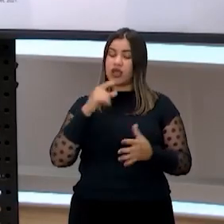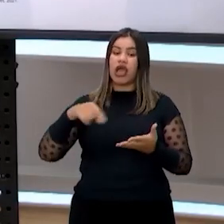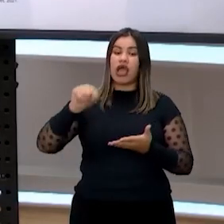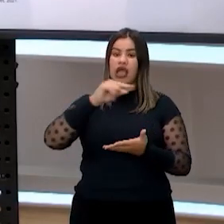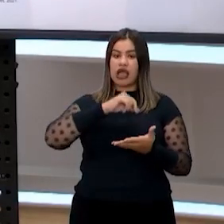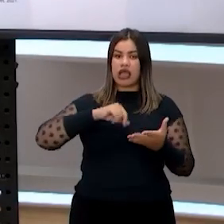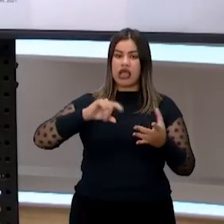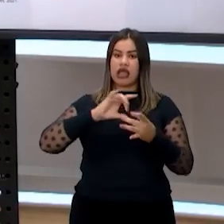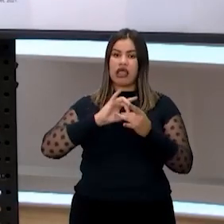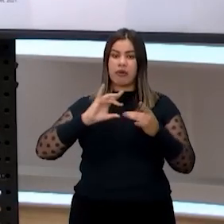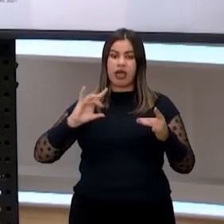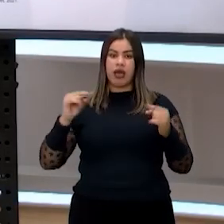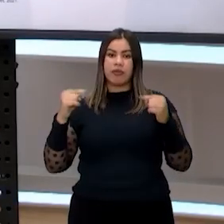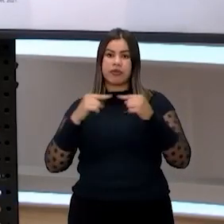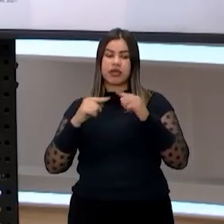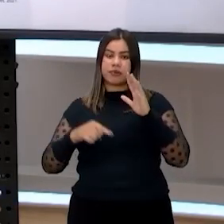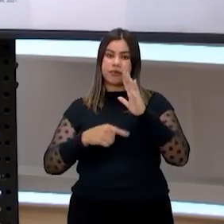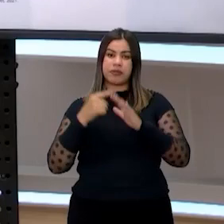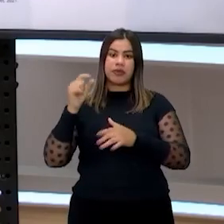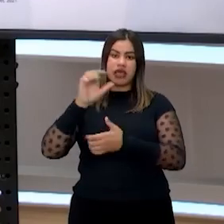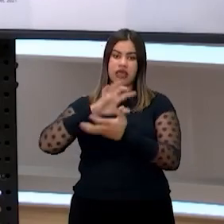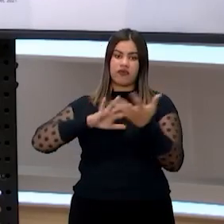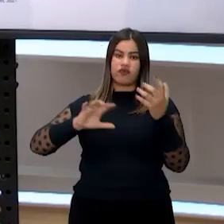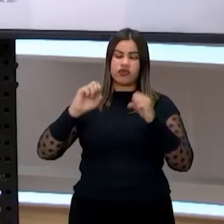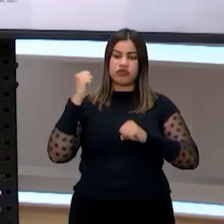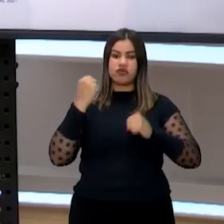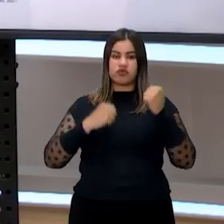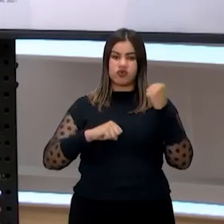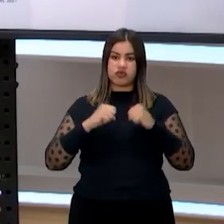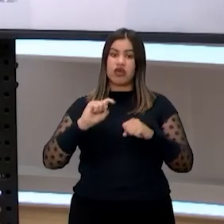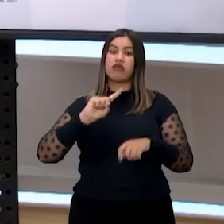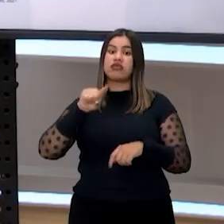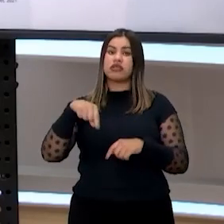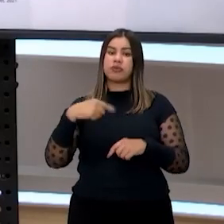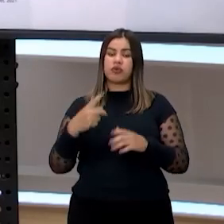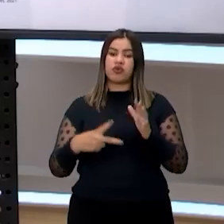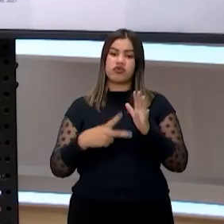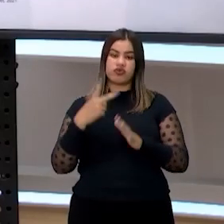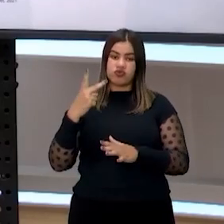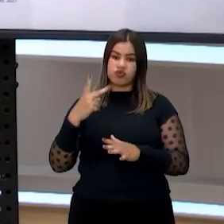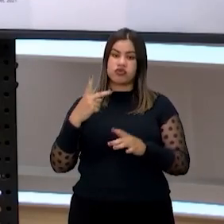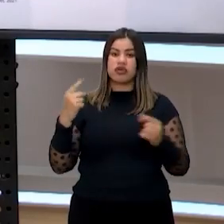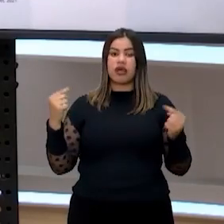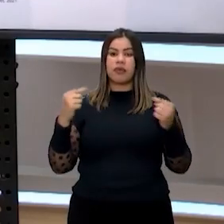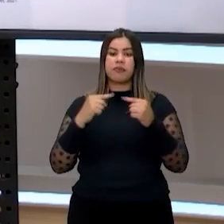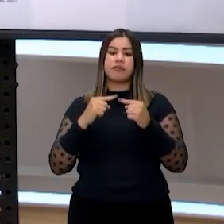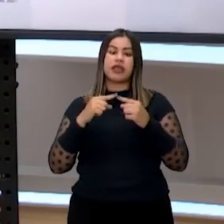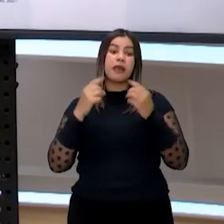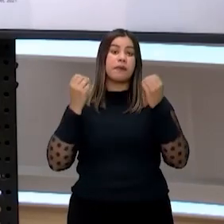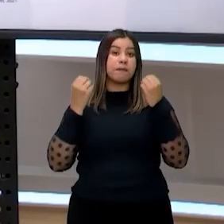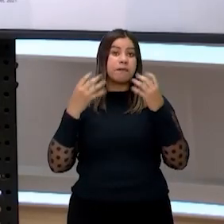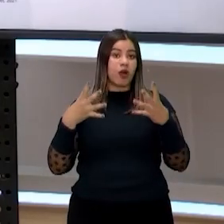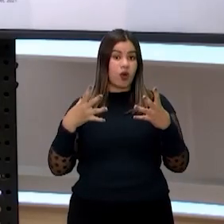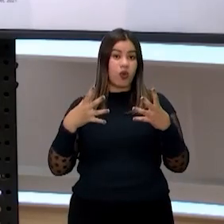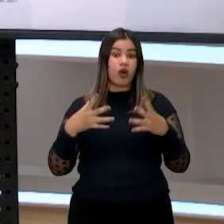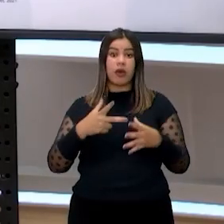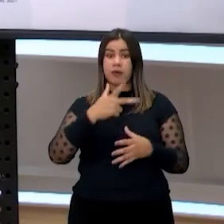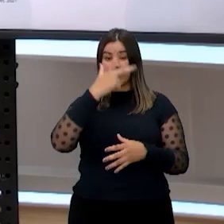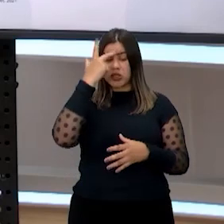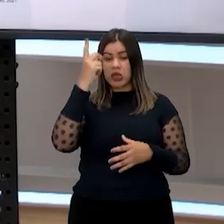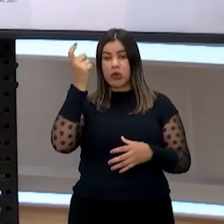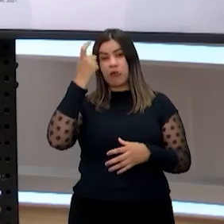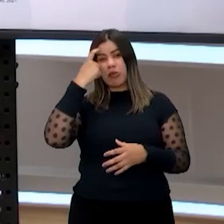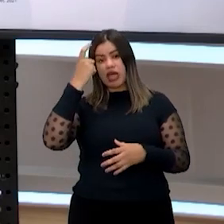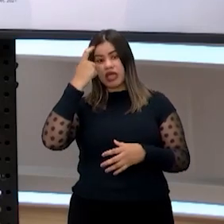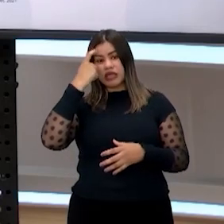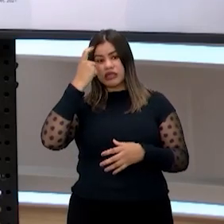capitalismo liberal, fruto da primeira revolução industrial e depois da segunda, fosse tão bom, as pessoas não pensariam em